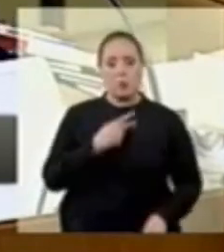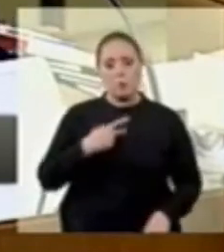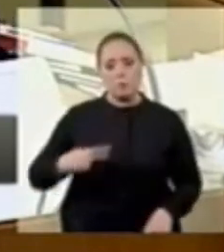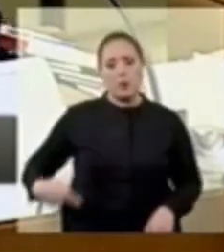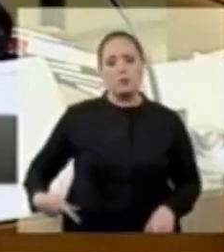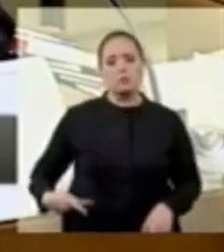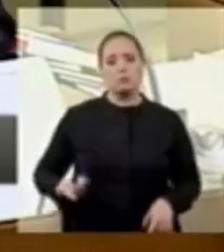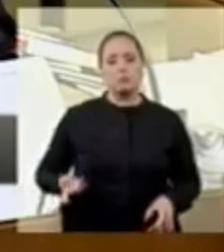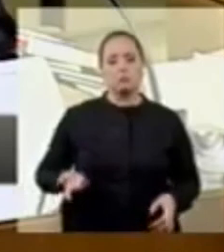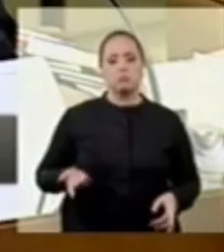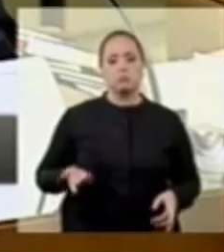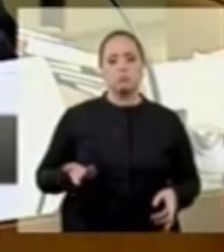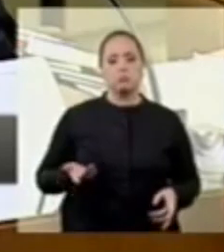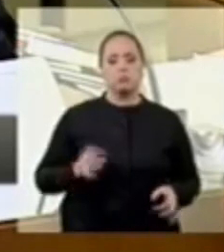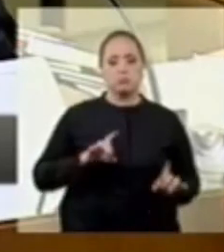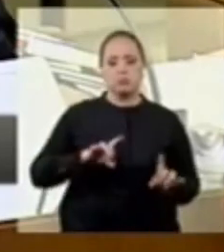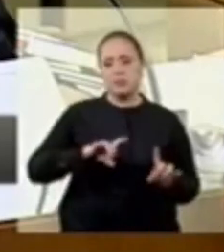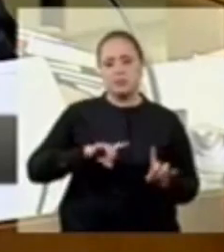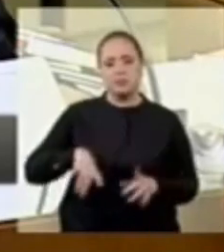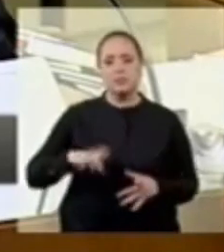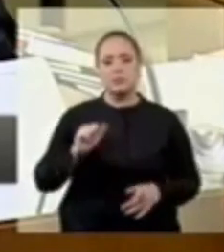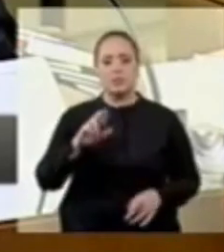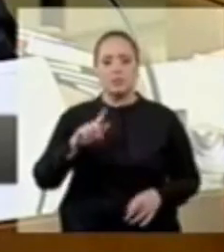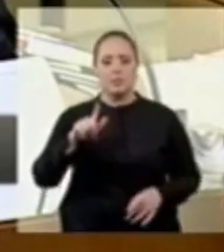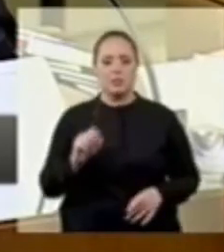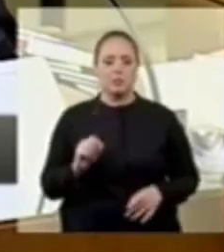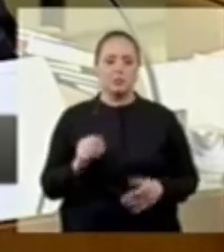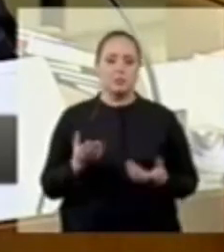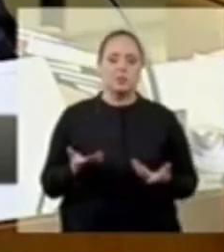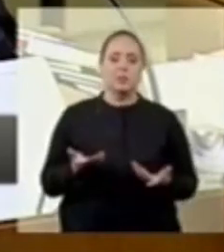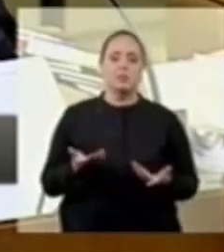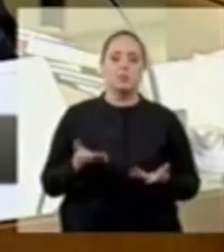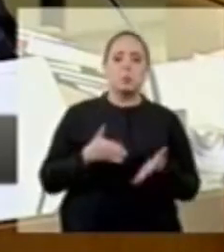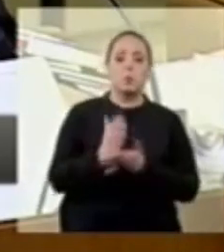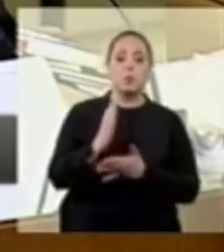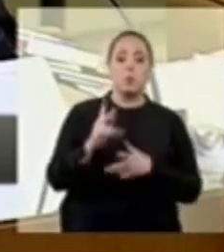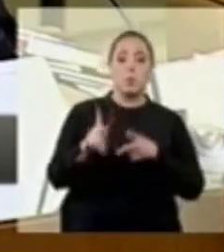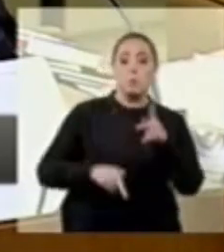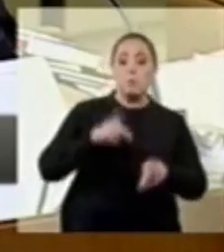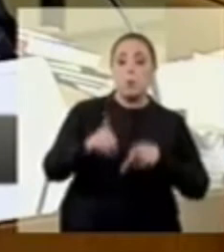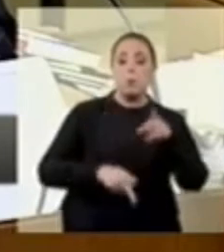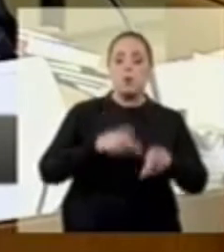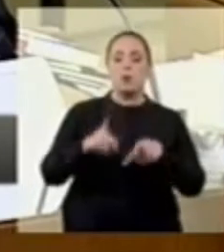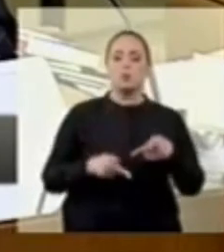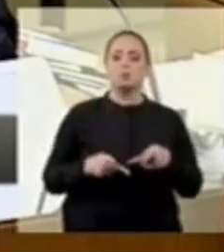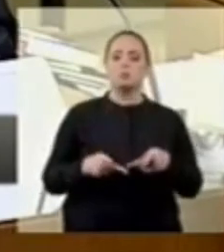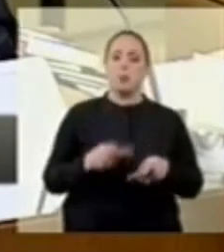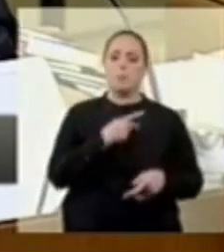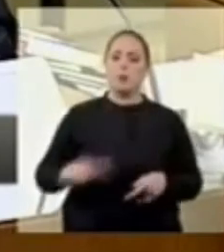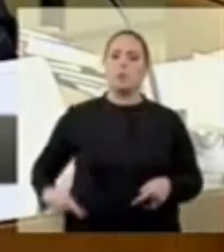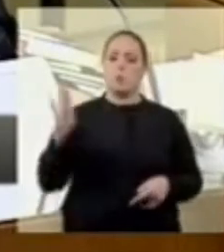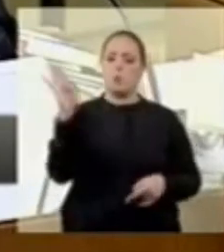com elevados índices de aprovação popular e que presidiu o país em um período de